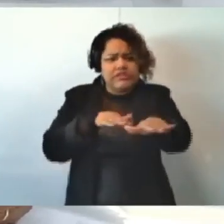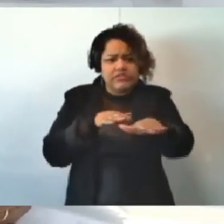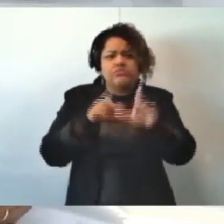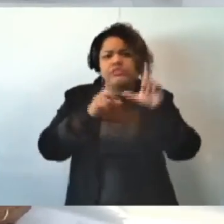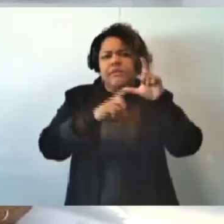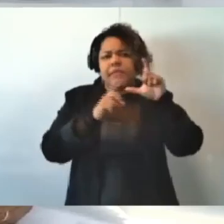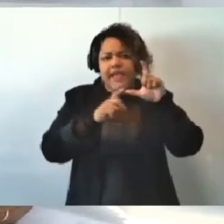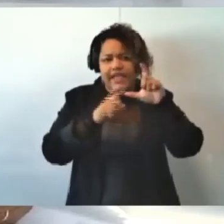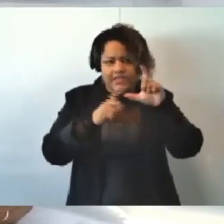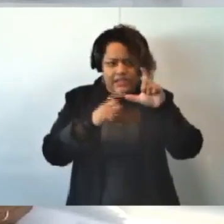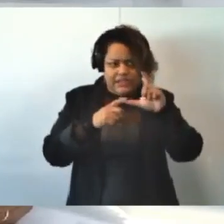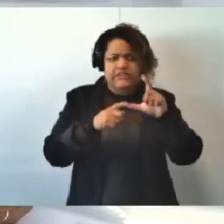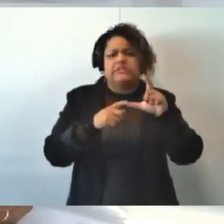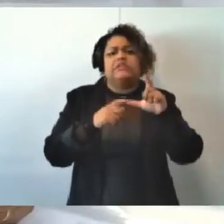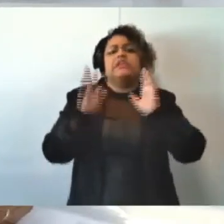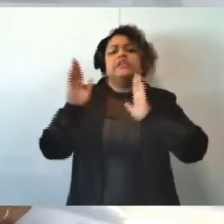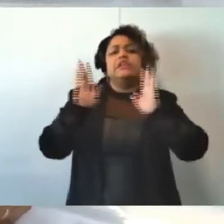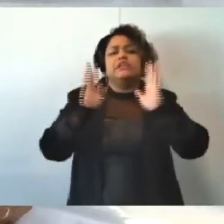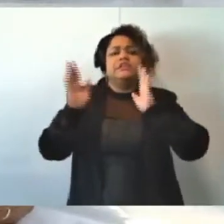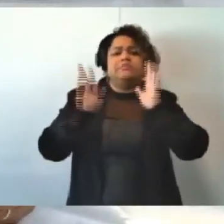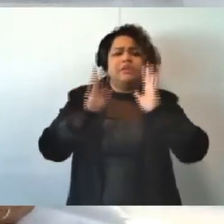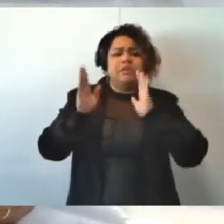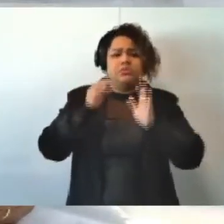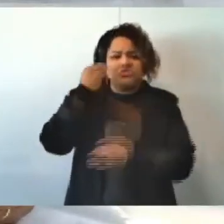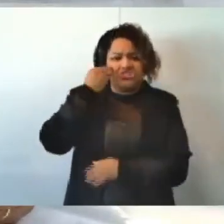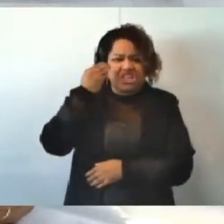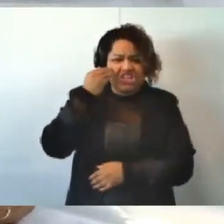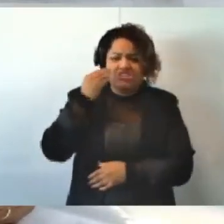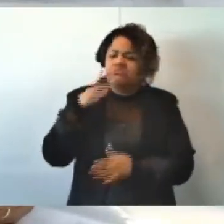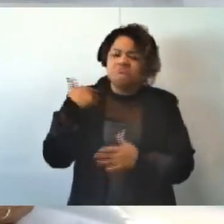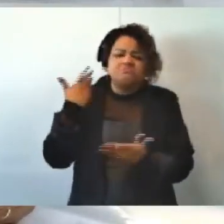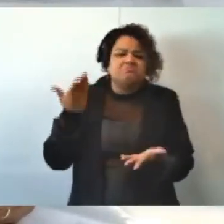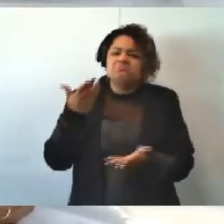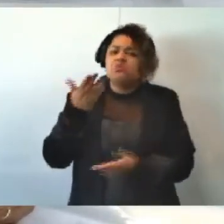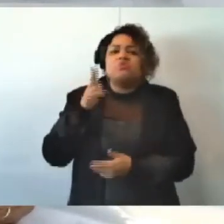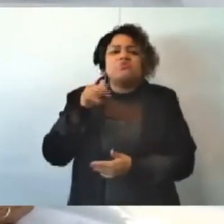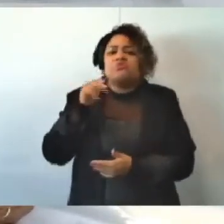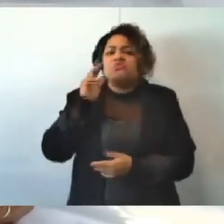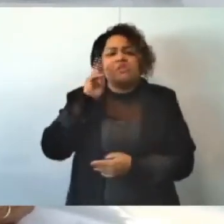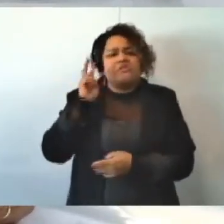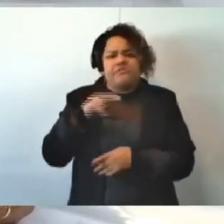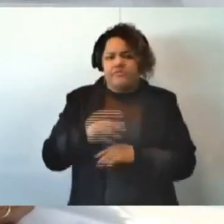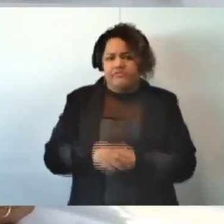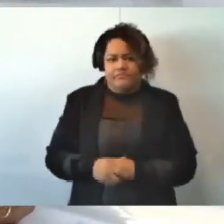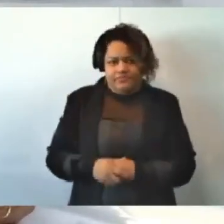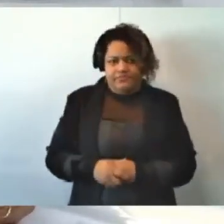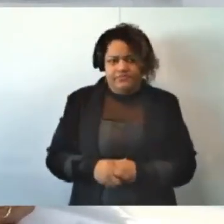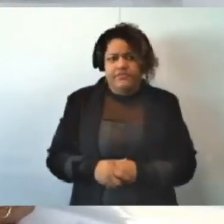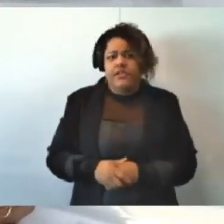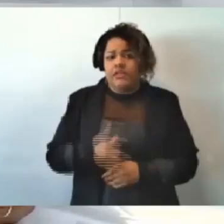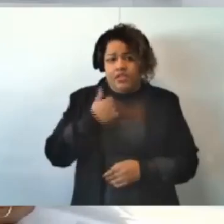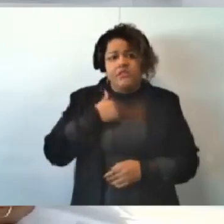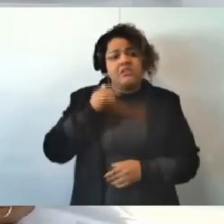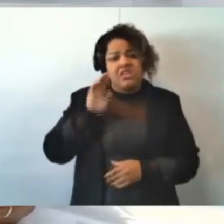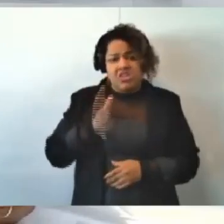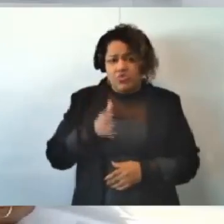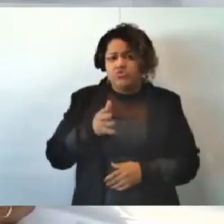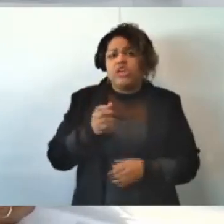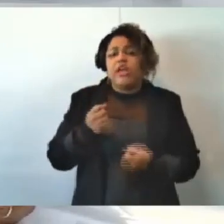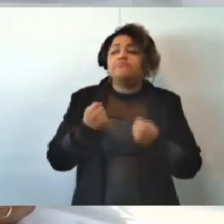durante o período de teste. Eu mesmo posso comprovar isso, porque eu já rodei em todos os horários que a Megatrans estava